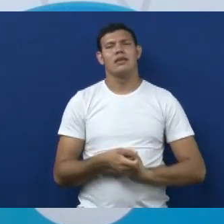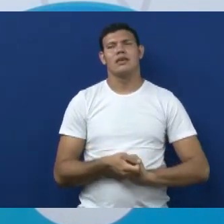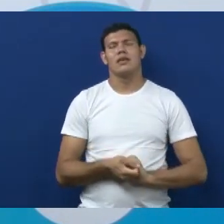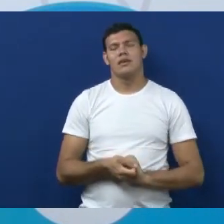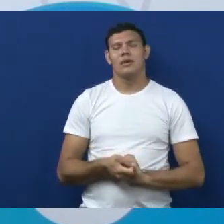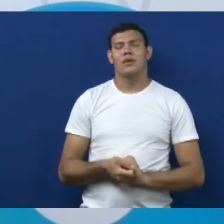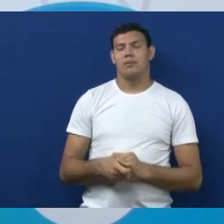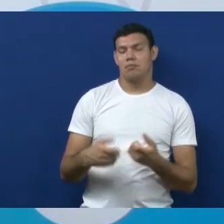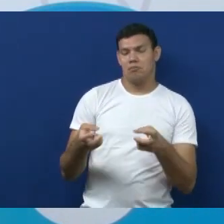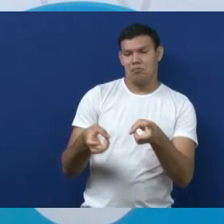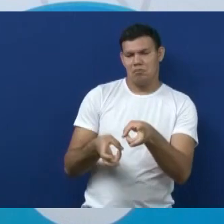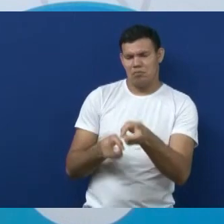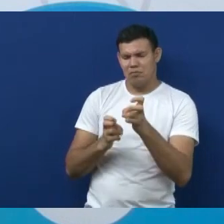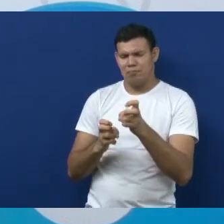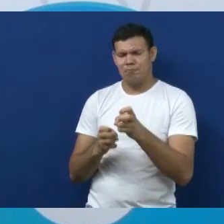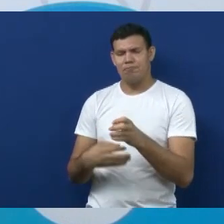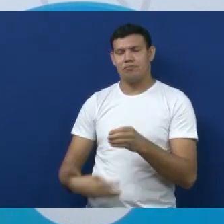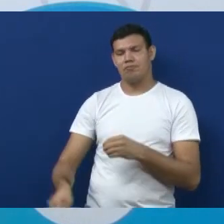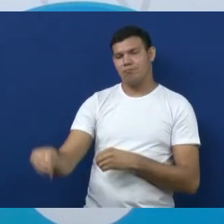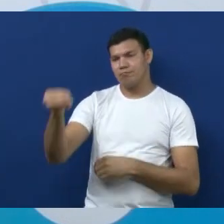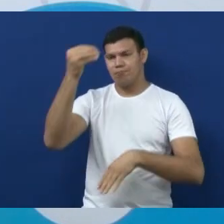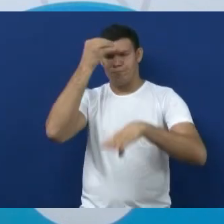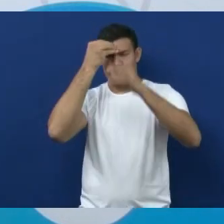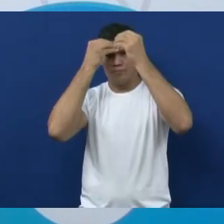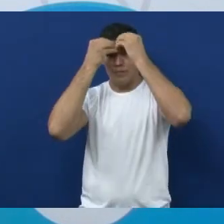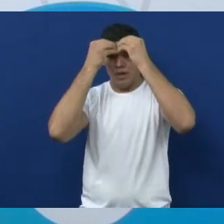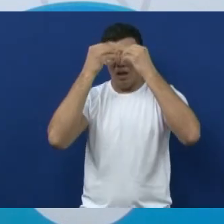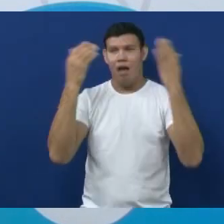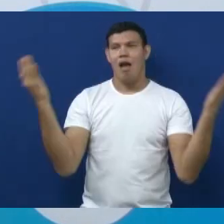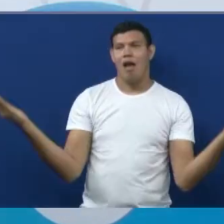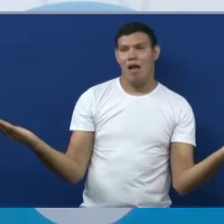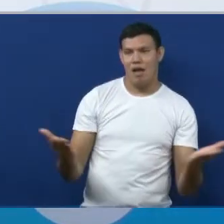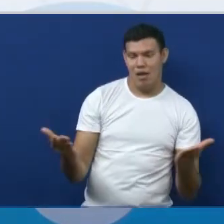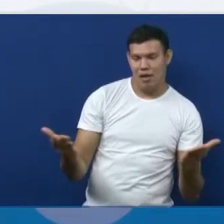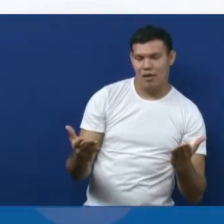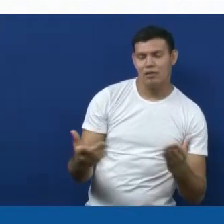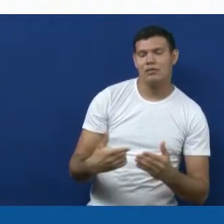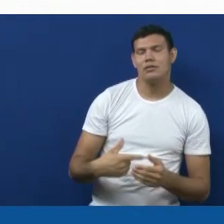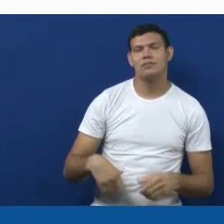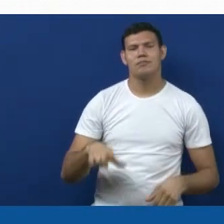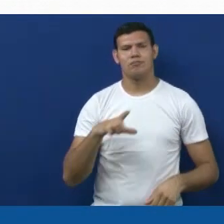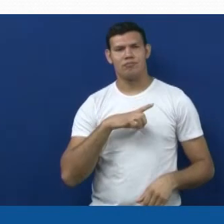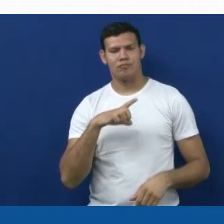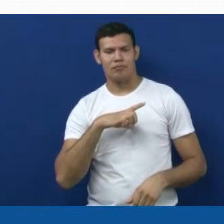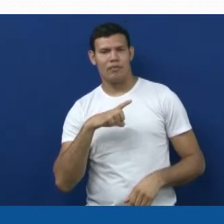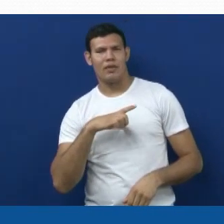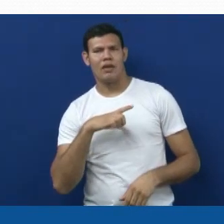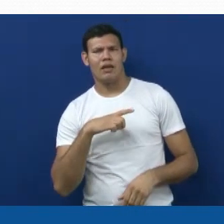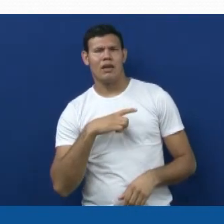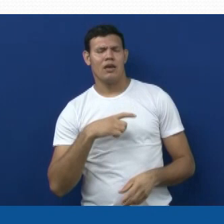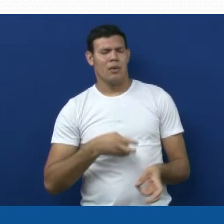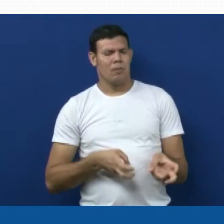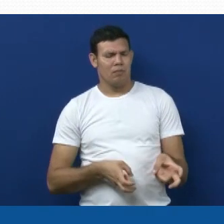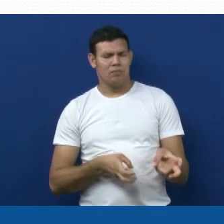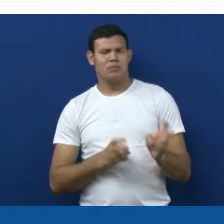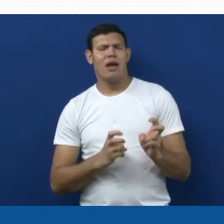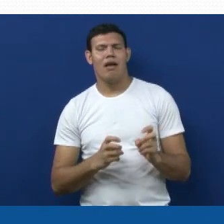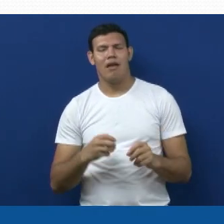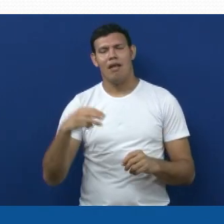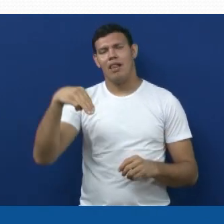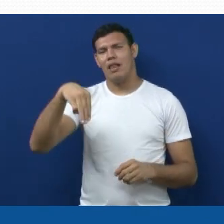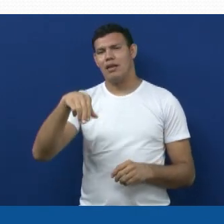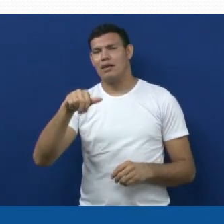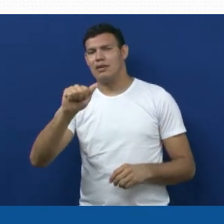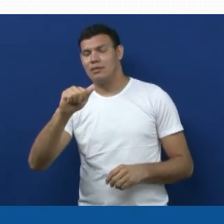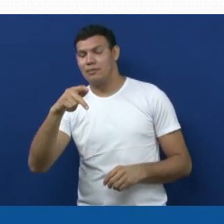esse ciclo para fixar. E para ajudar vocês agora, a gente tem esse mapa mental muito bom. Você pode dar pausa, o bom do material